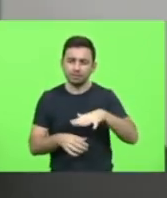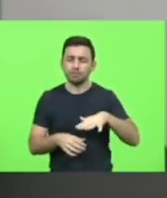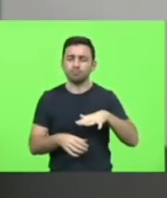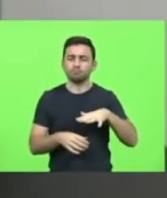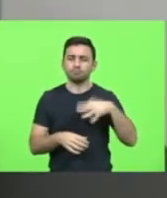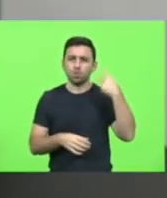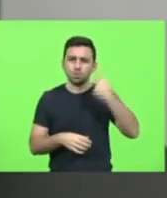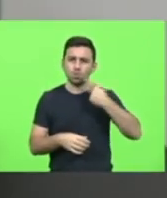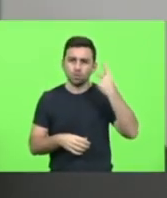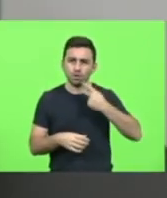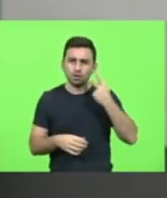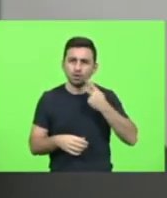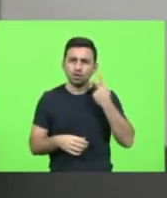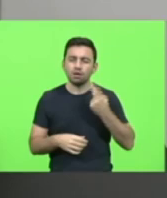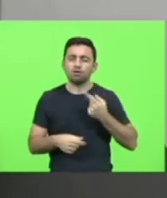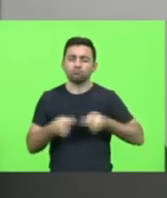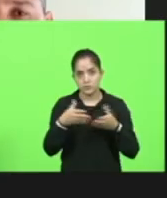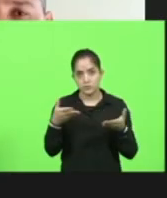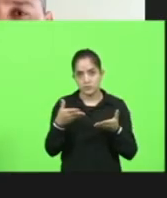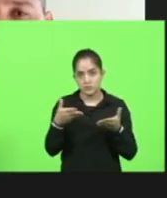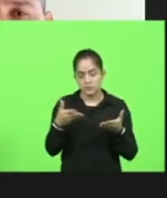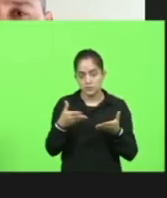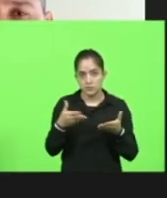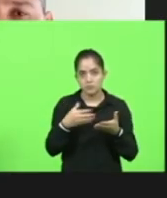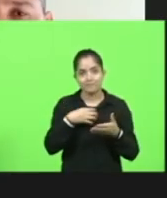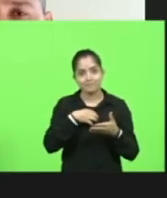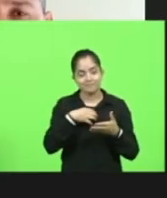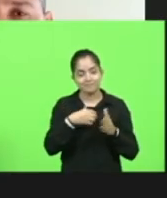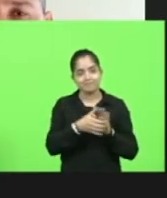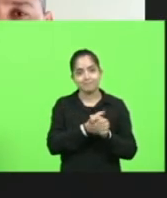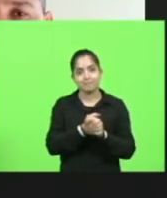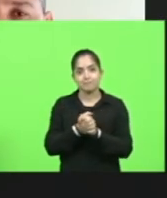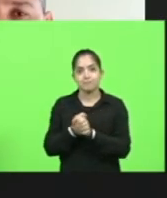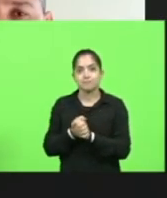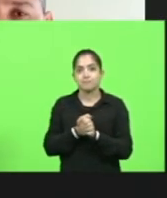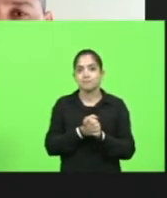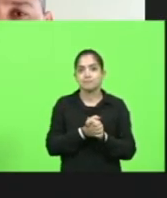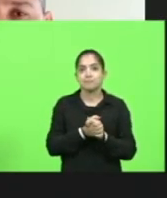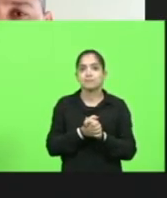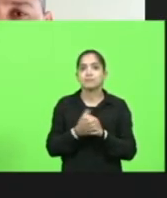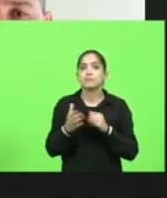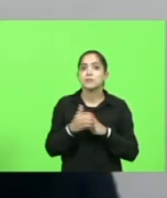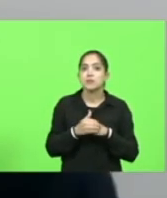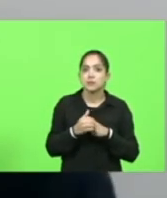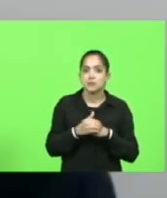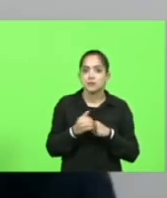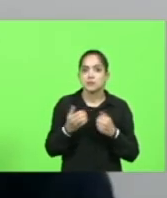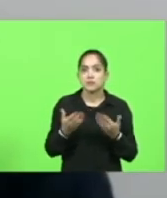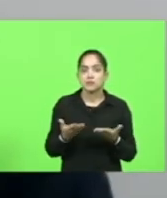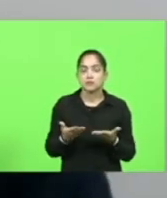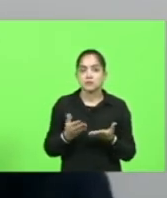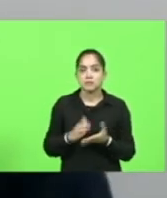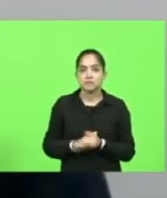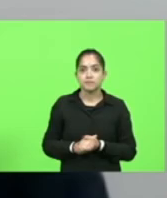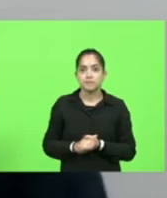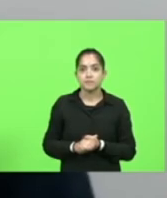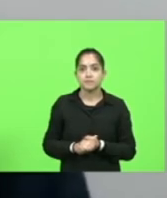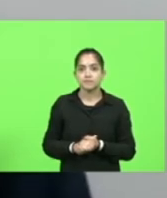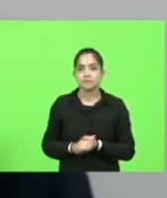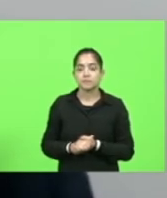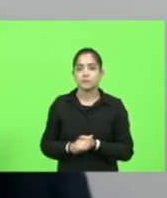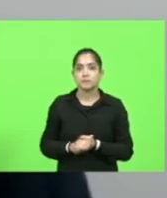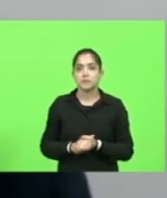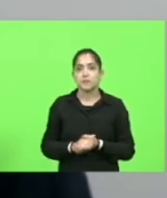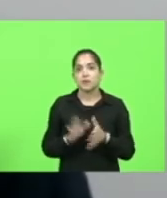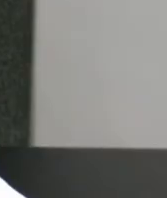de trabalho em diversos setores por conta da importância do colegiado é que a frente parlamentar foi instalada na Assembleia Legislativa